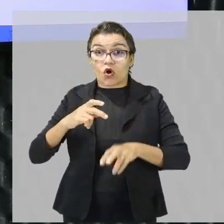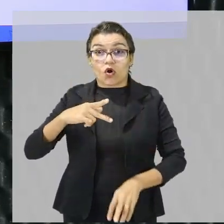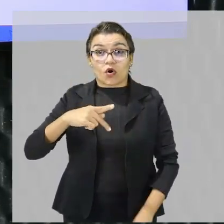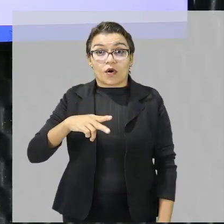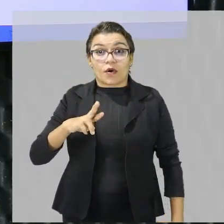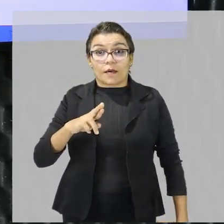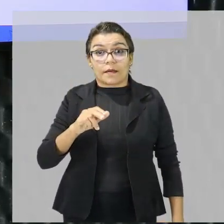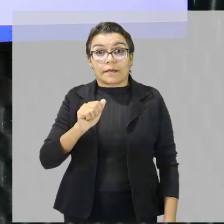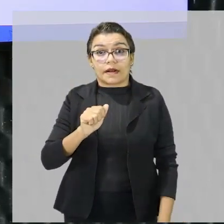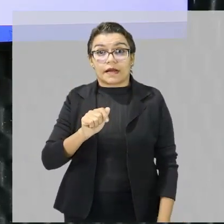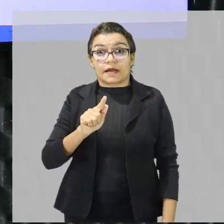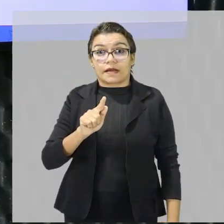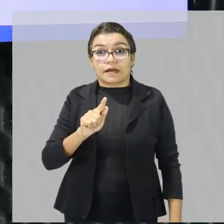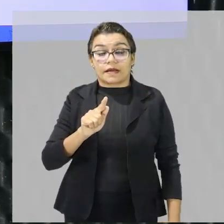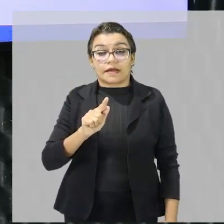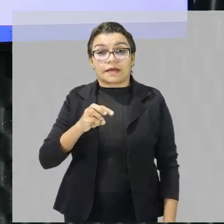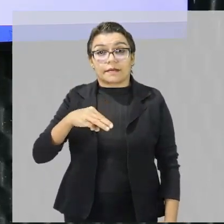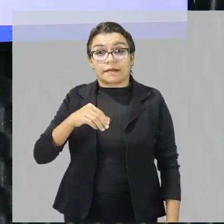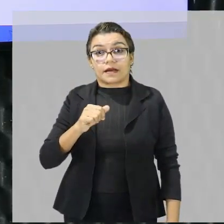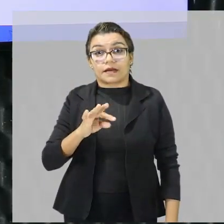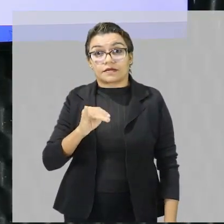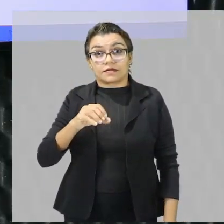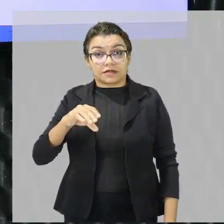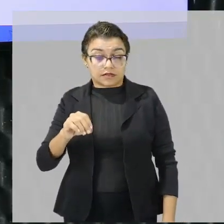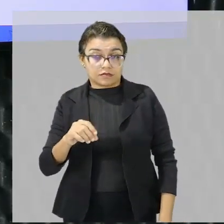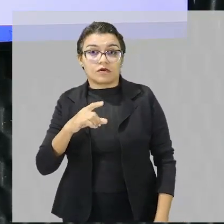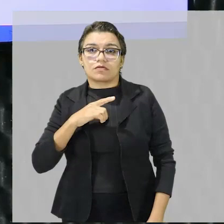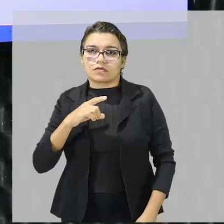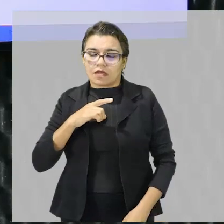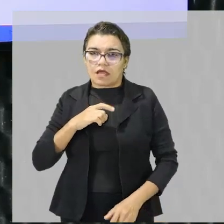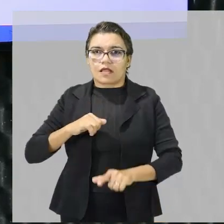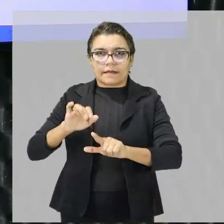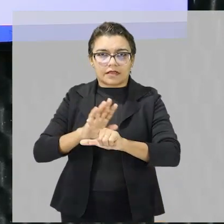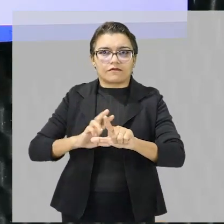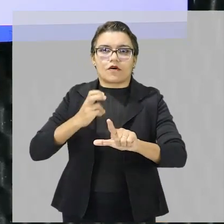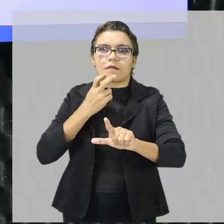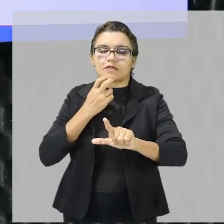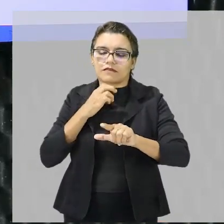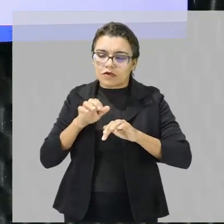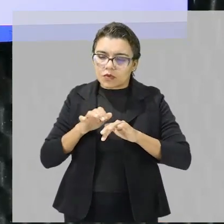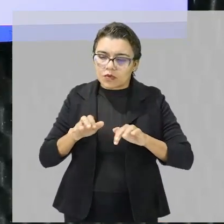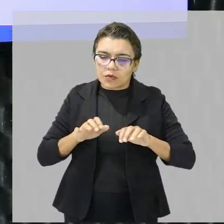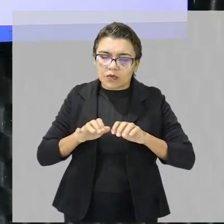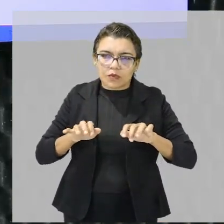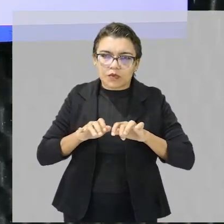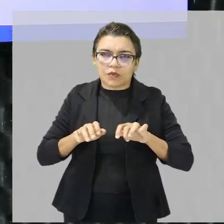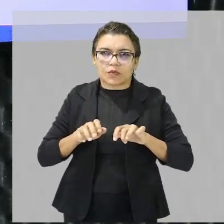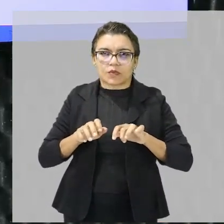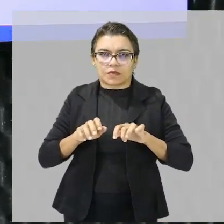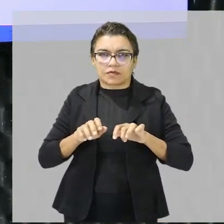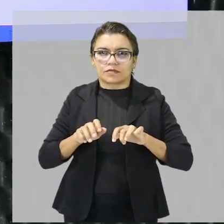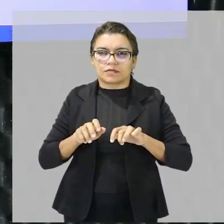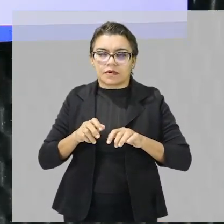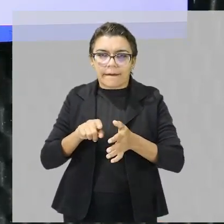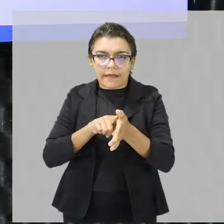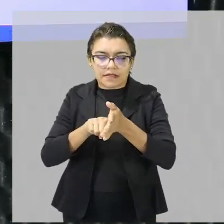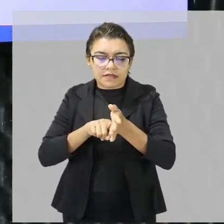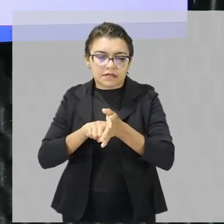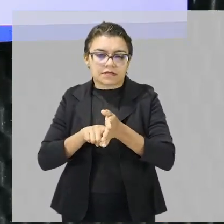utilitarismo aqui na plataforma. Vai lá, dá um Gonçalves Dias que tu vai encontrar. Também não é isso.